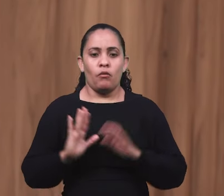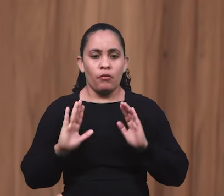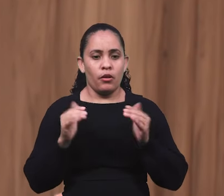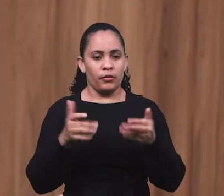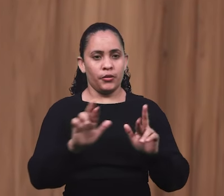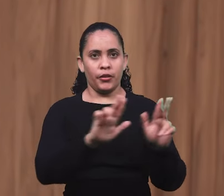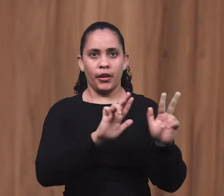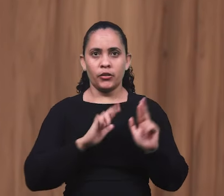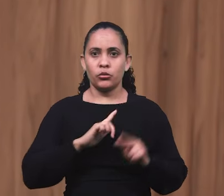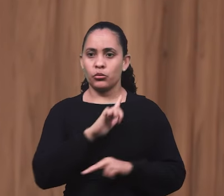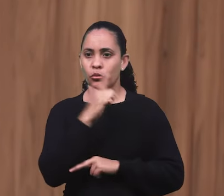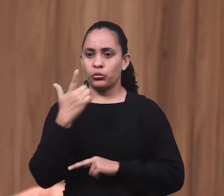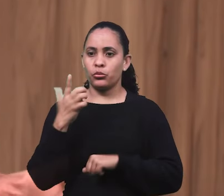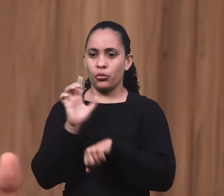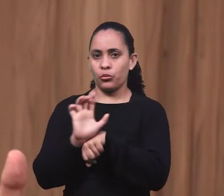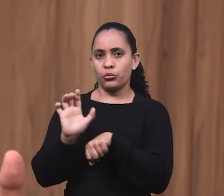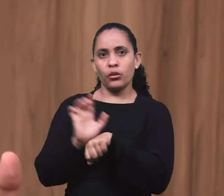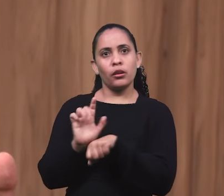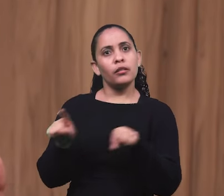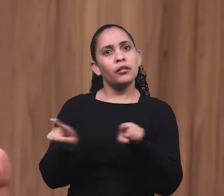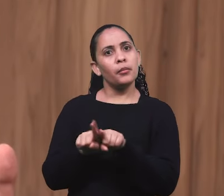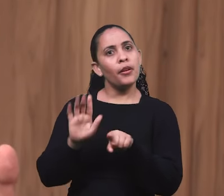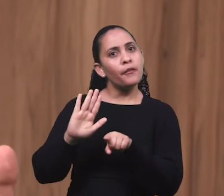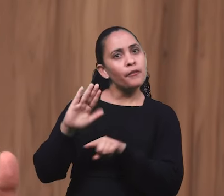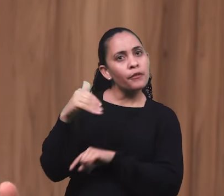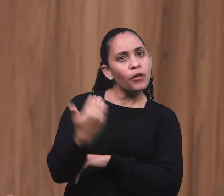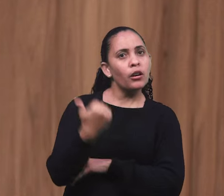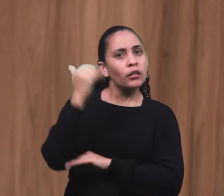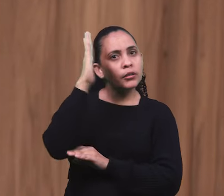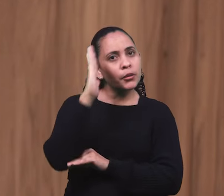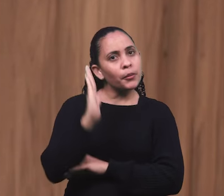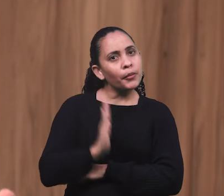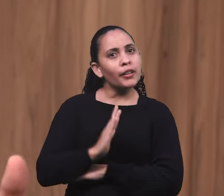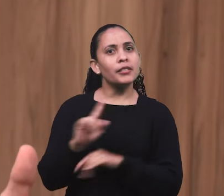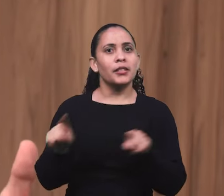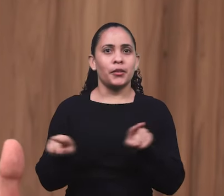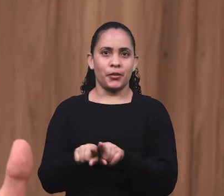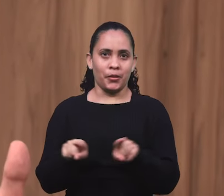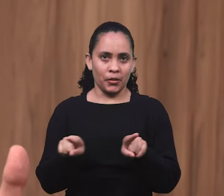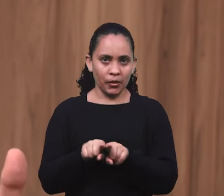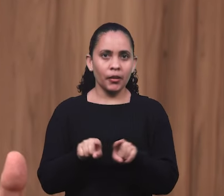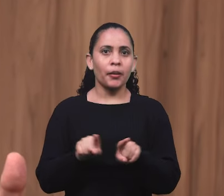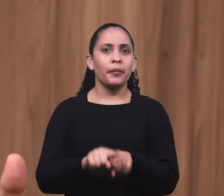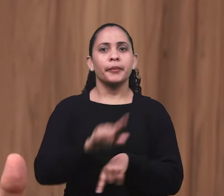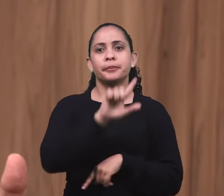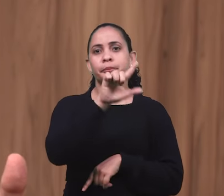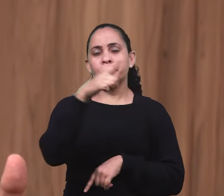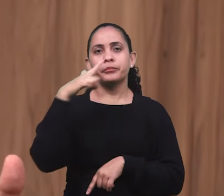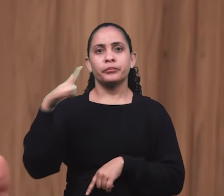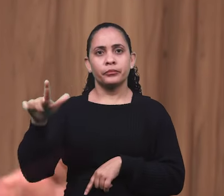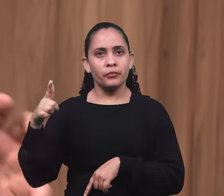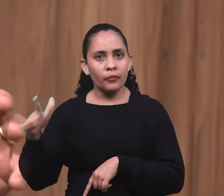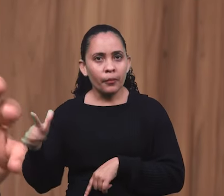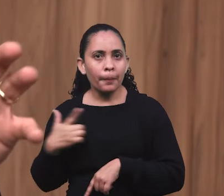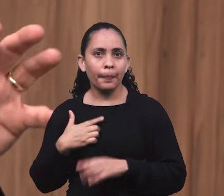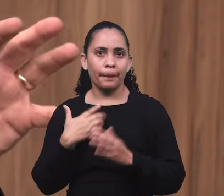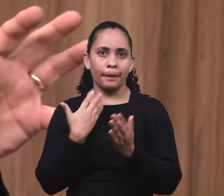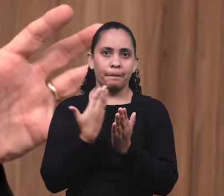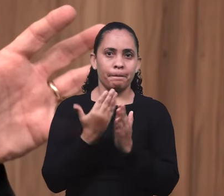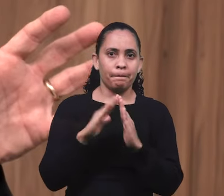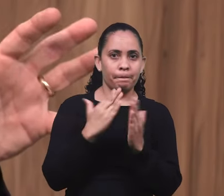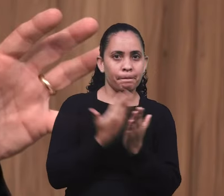os cursos que eu fiz fora do Brasil, eu tive a oportunidade de ir para o INSEAD, de outras escolas, também